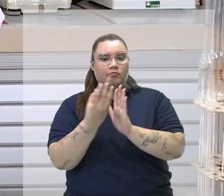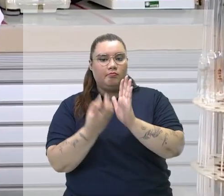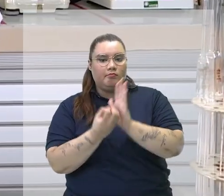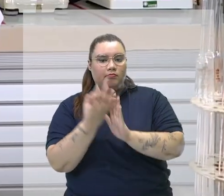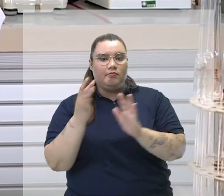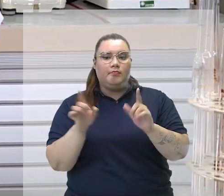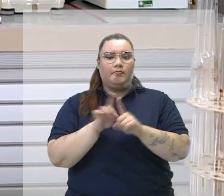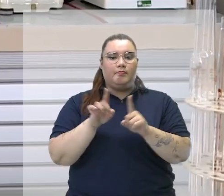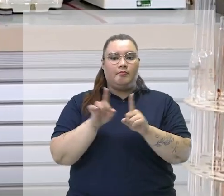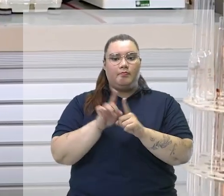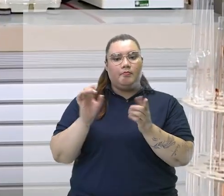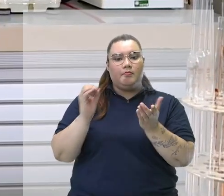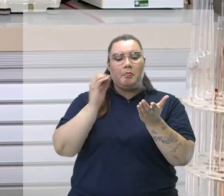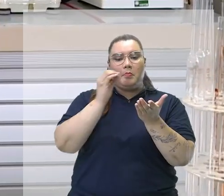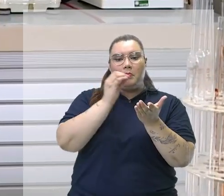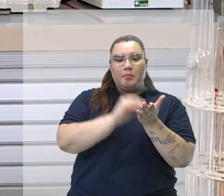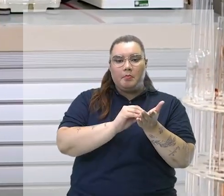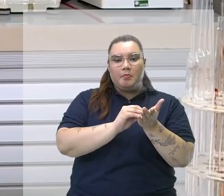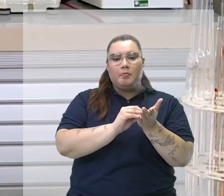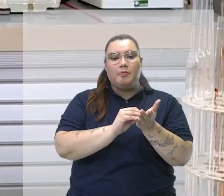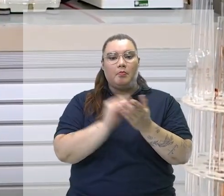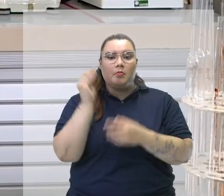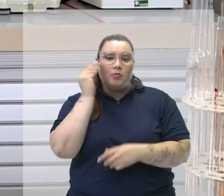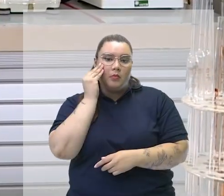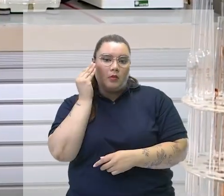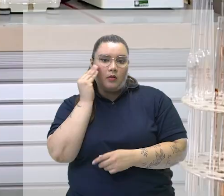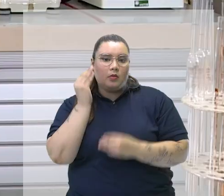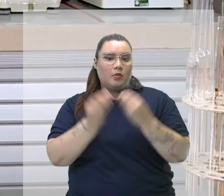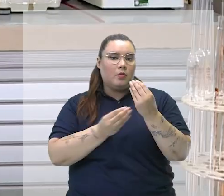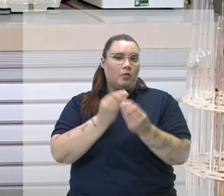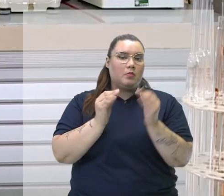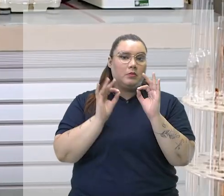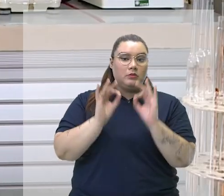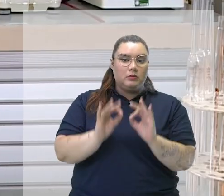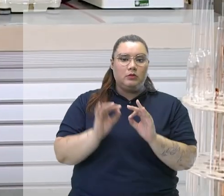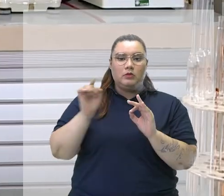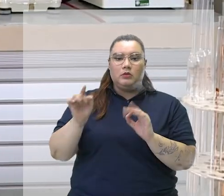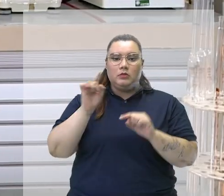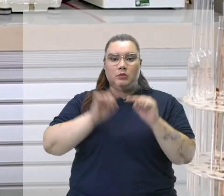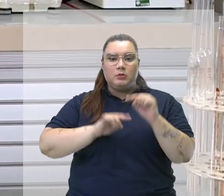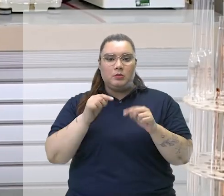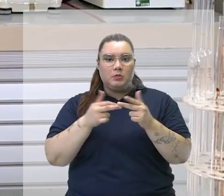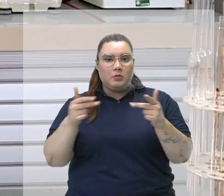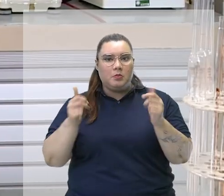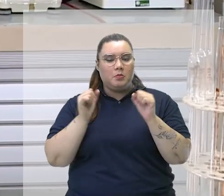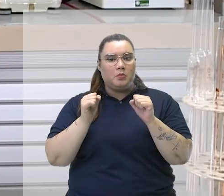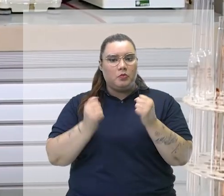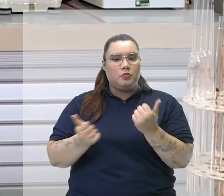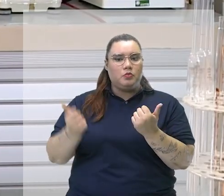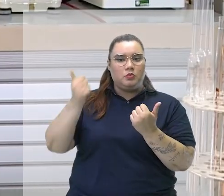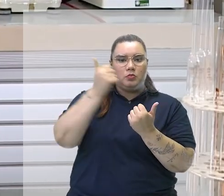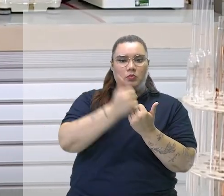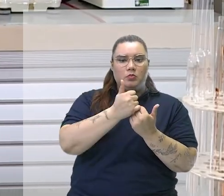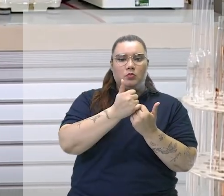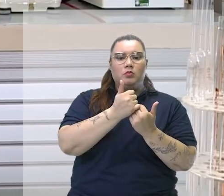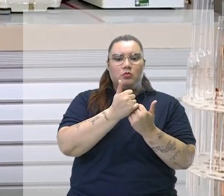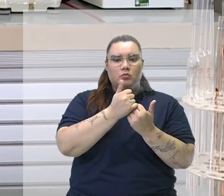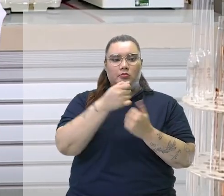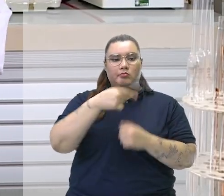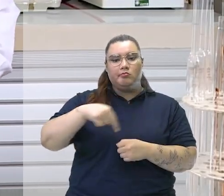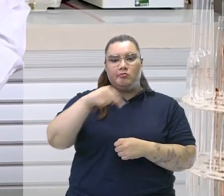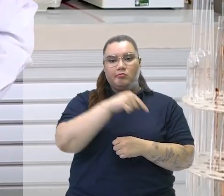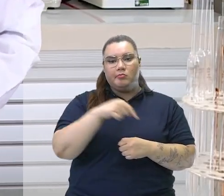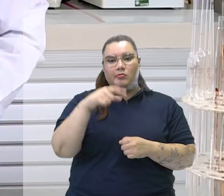produz as baterias para verificar como, de fato, essas baterias podem substituir as